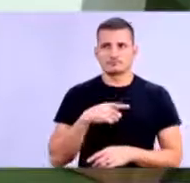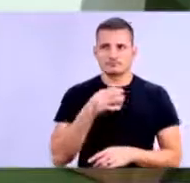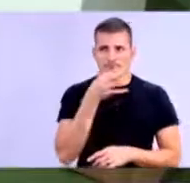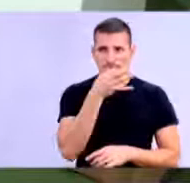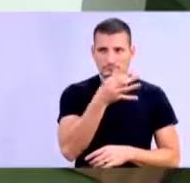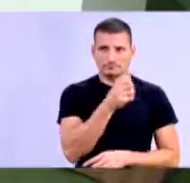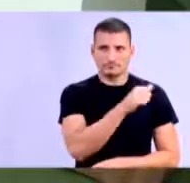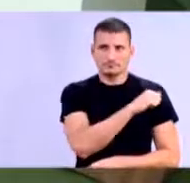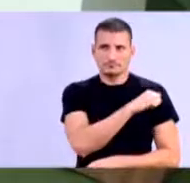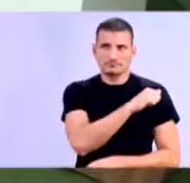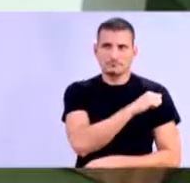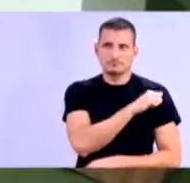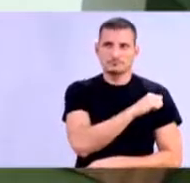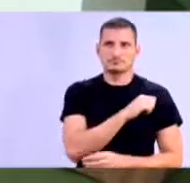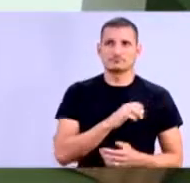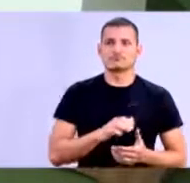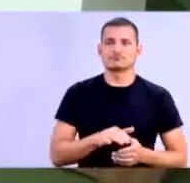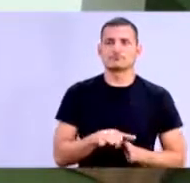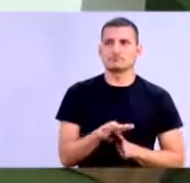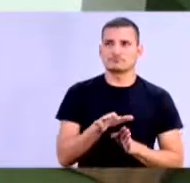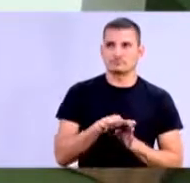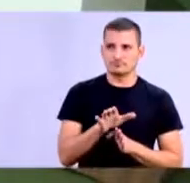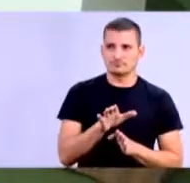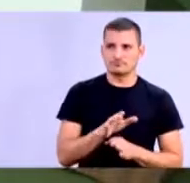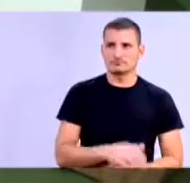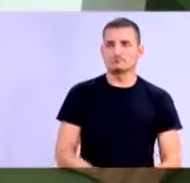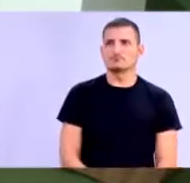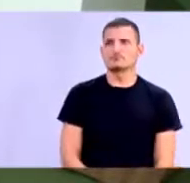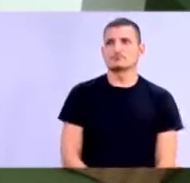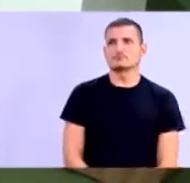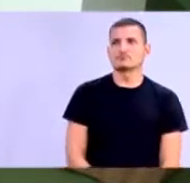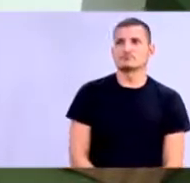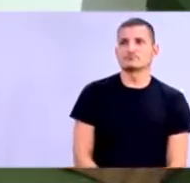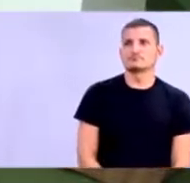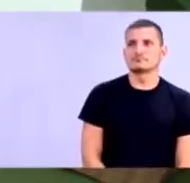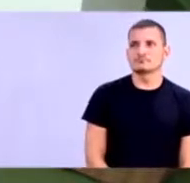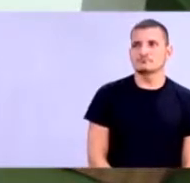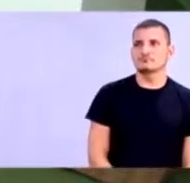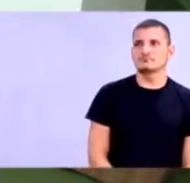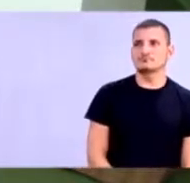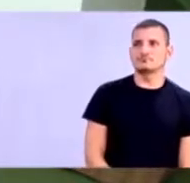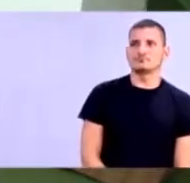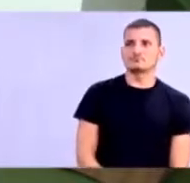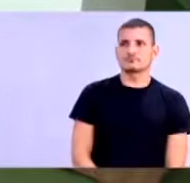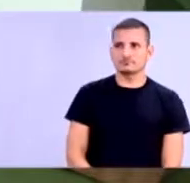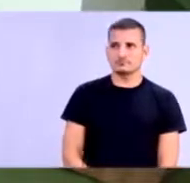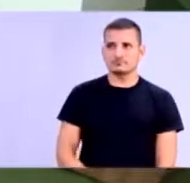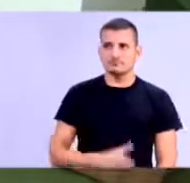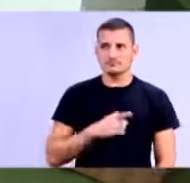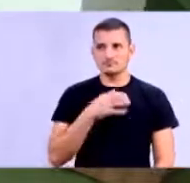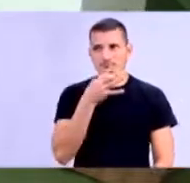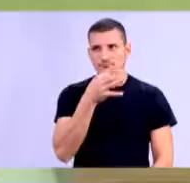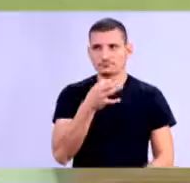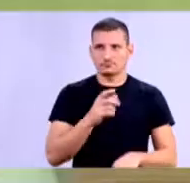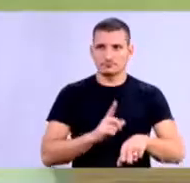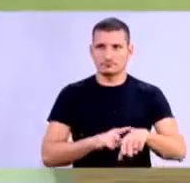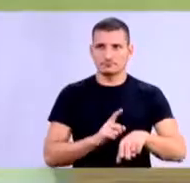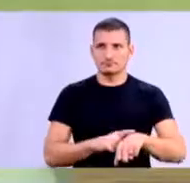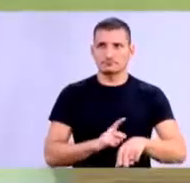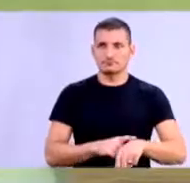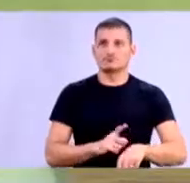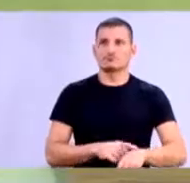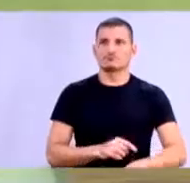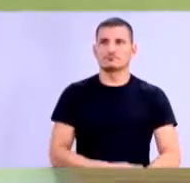os estudantes poderem se organizar? Nós temos uma sugestão de horário. Certo, né?